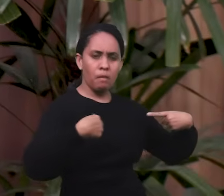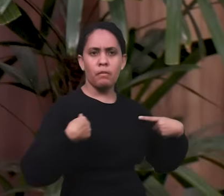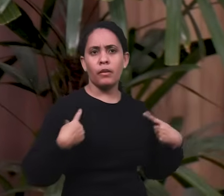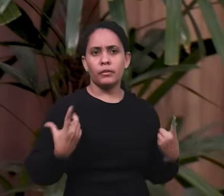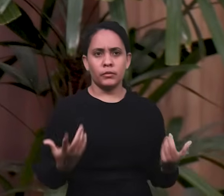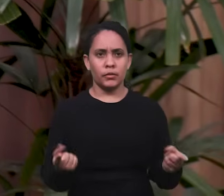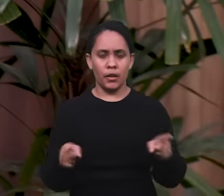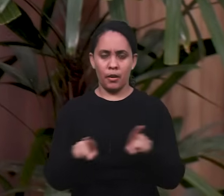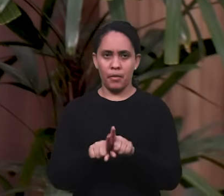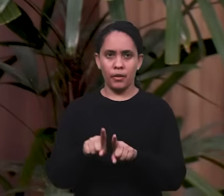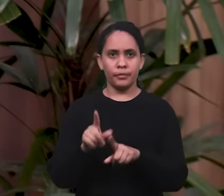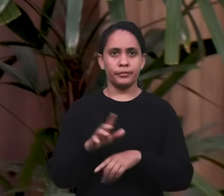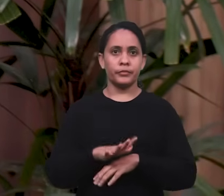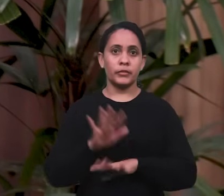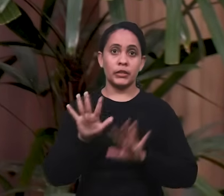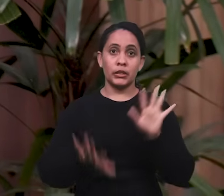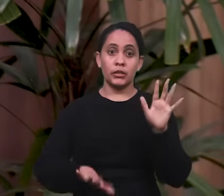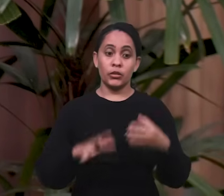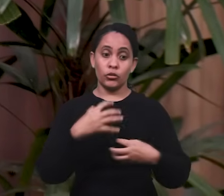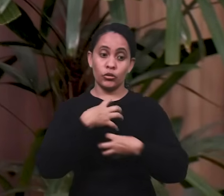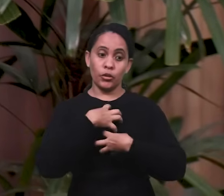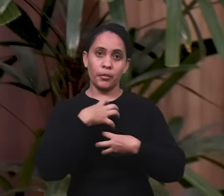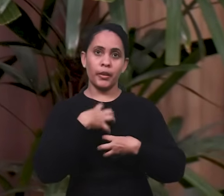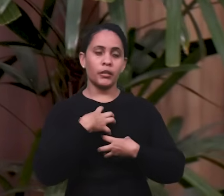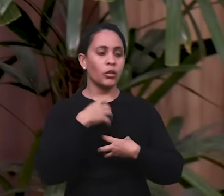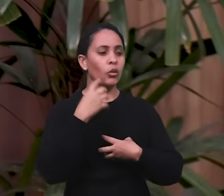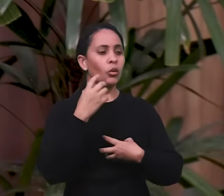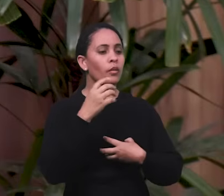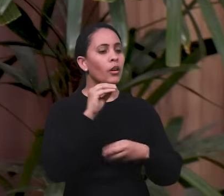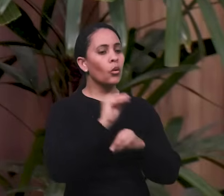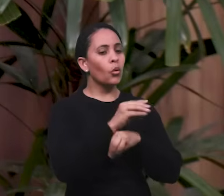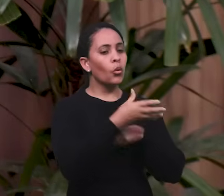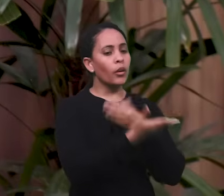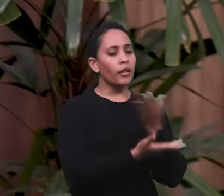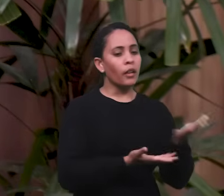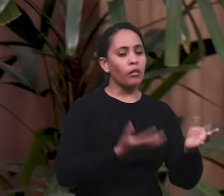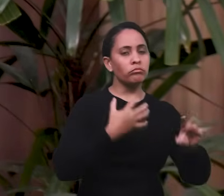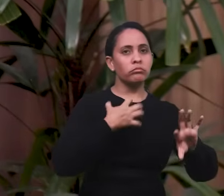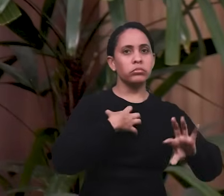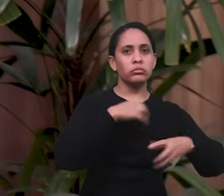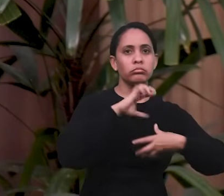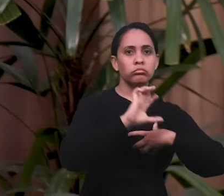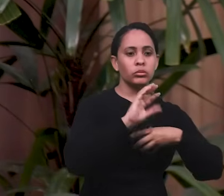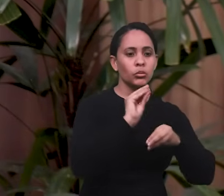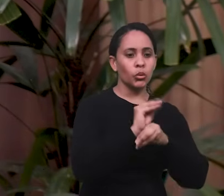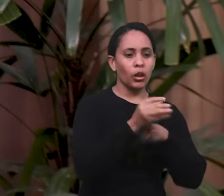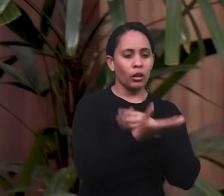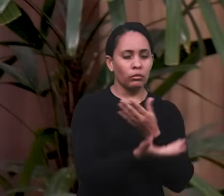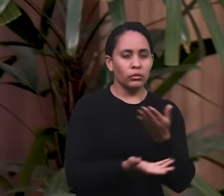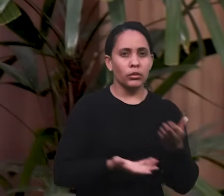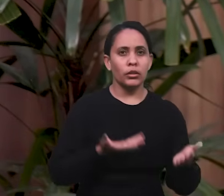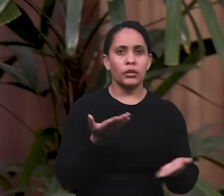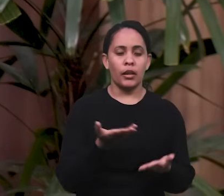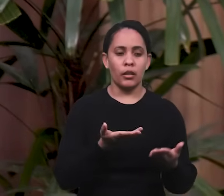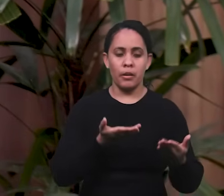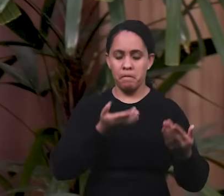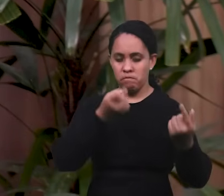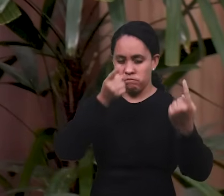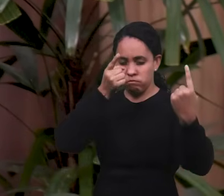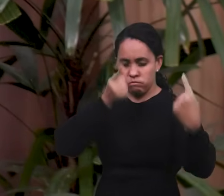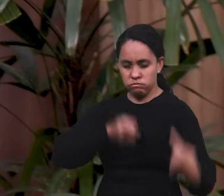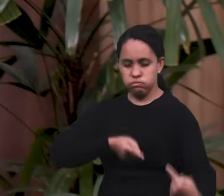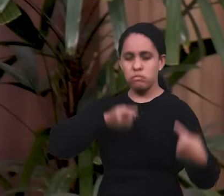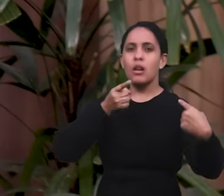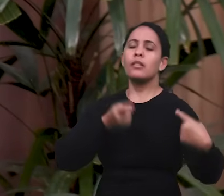irmãos. Então, ao invés de criar aquele sentimento que um vai cuidar do outro, de que um vai proteger o outro, começa a criar uma grande